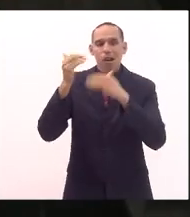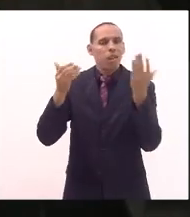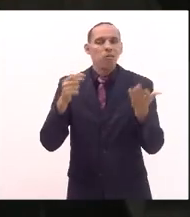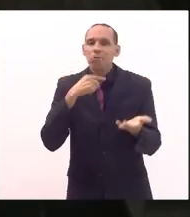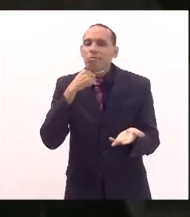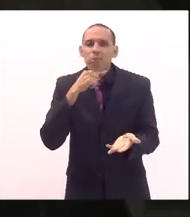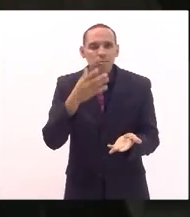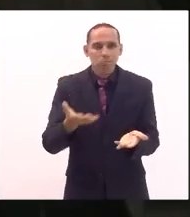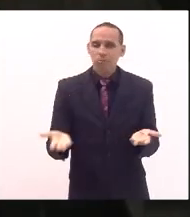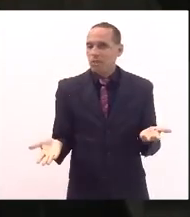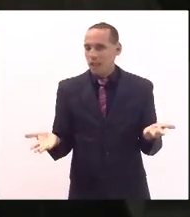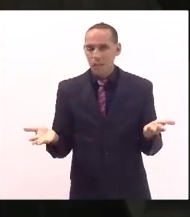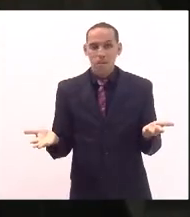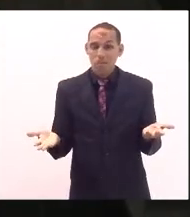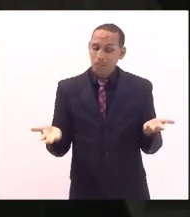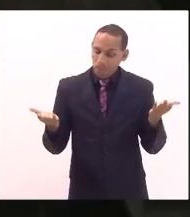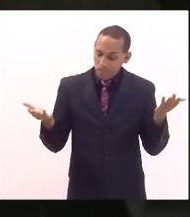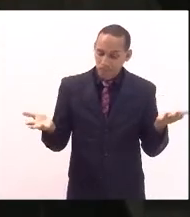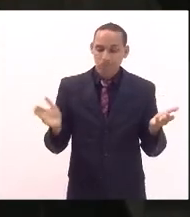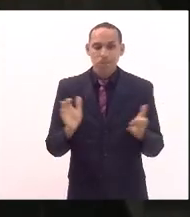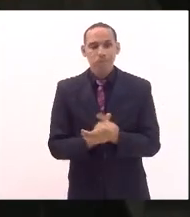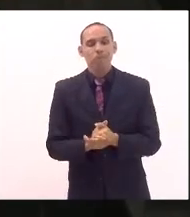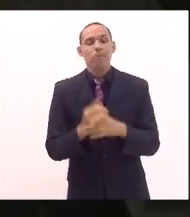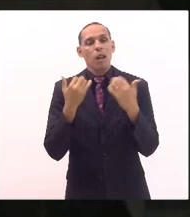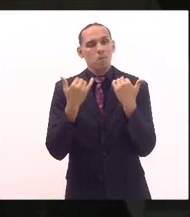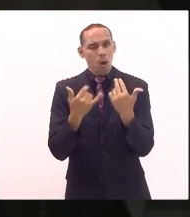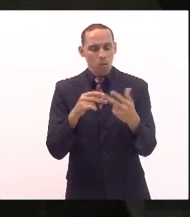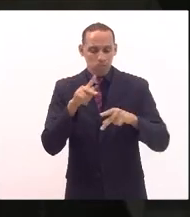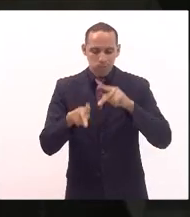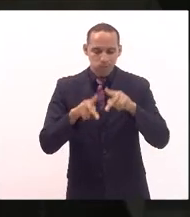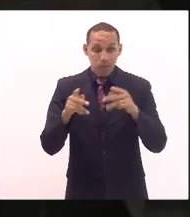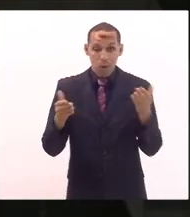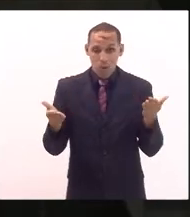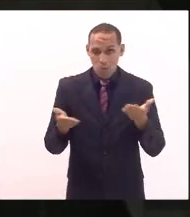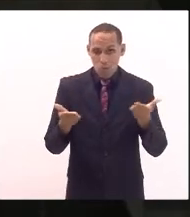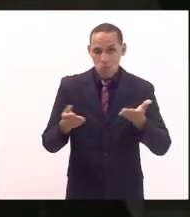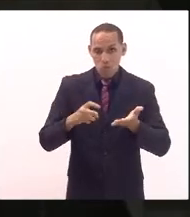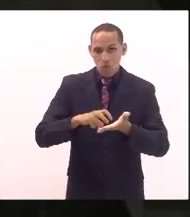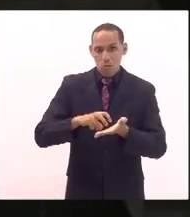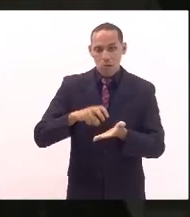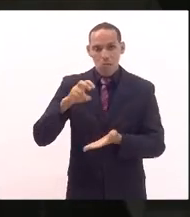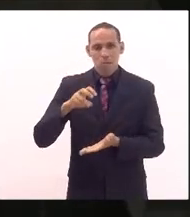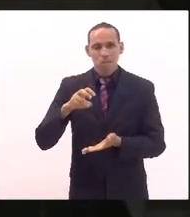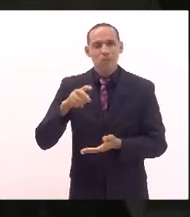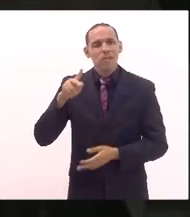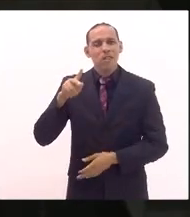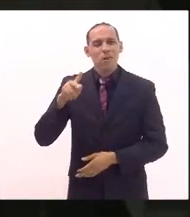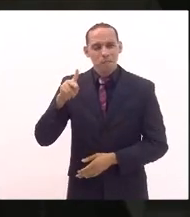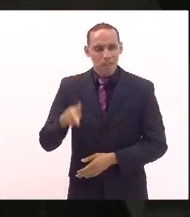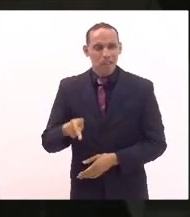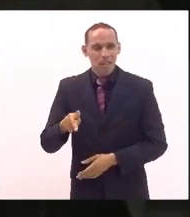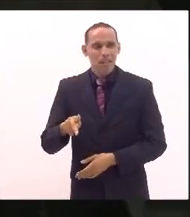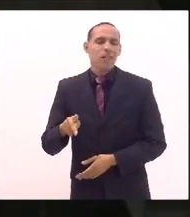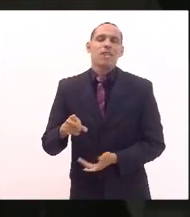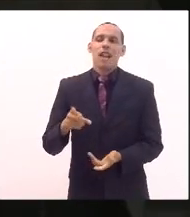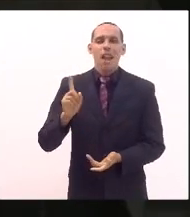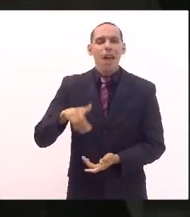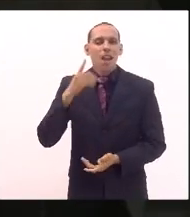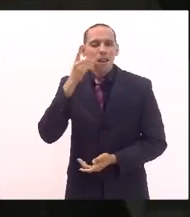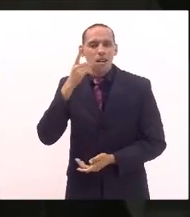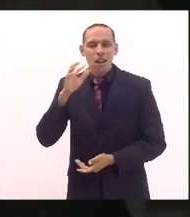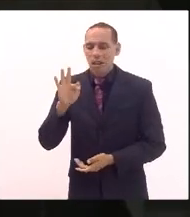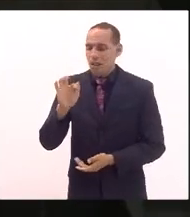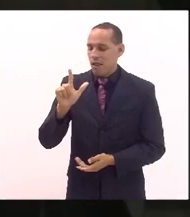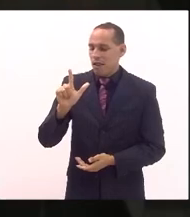ajuda o quadro já não ajuda pois bem na audiência de hoje precisa presidida pelo Deputado Flávio serafini por mim